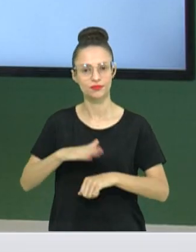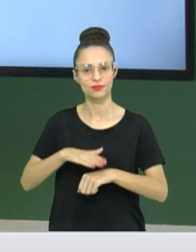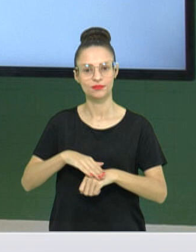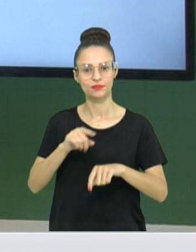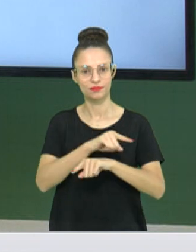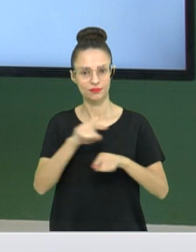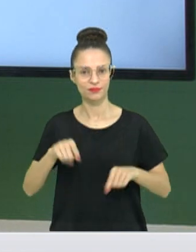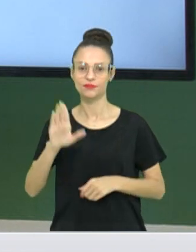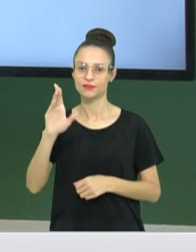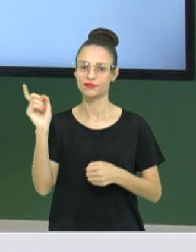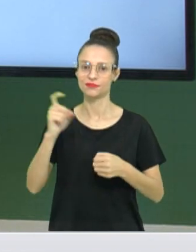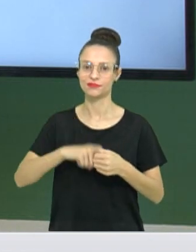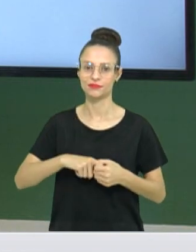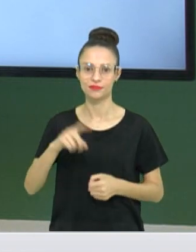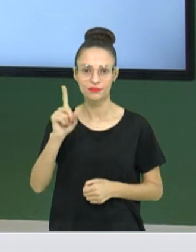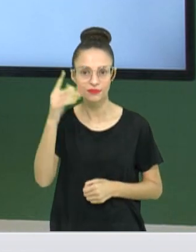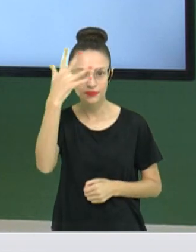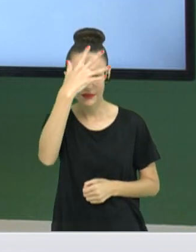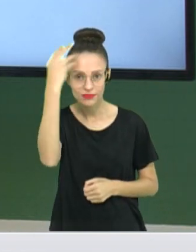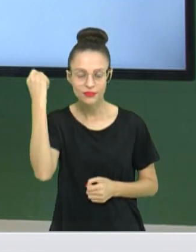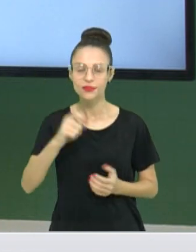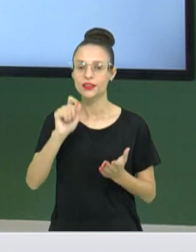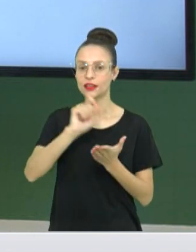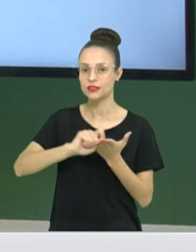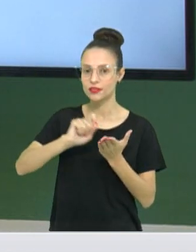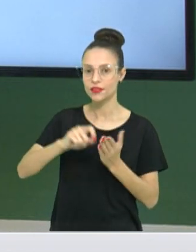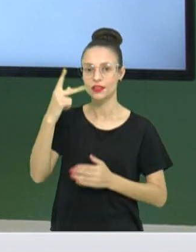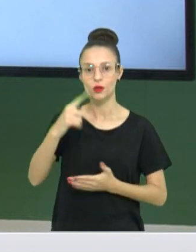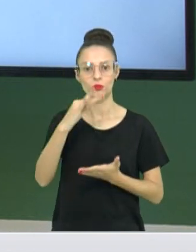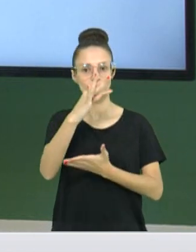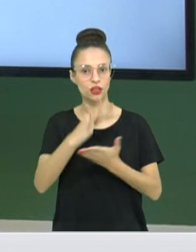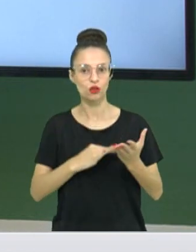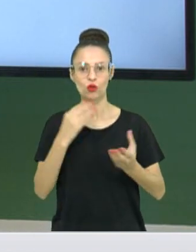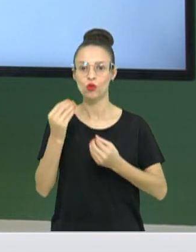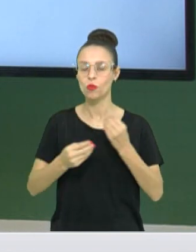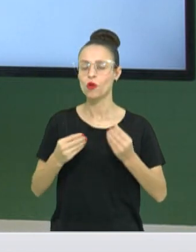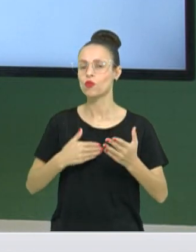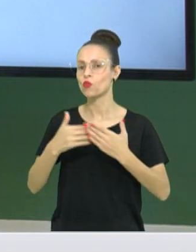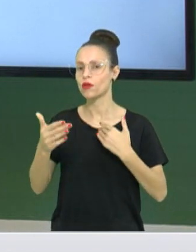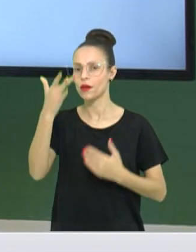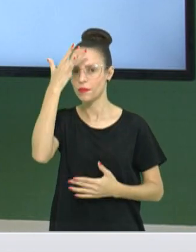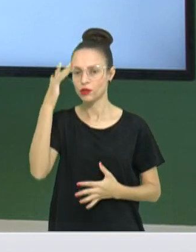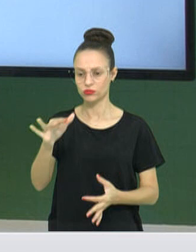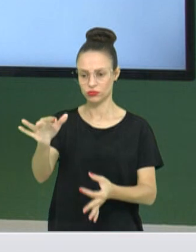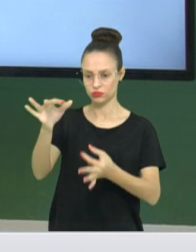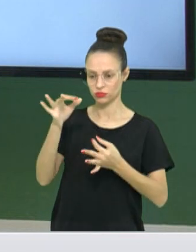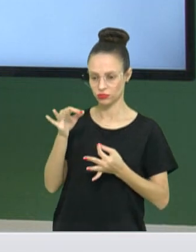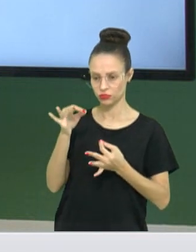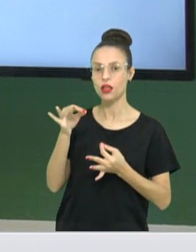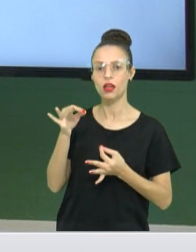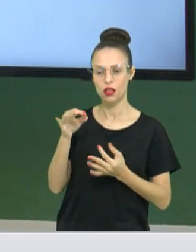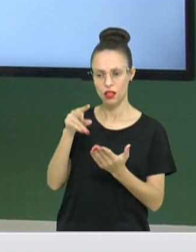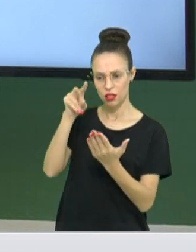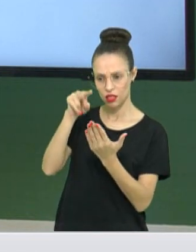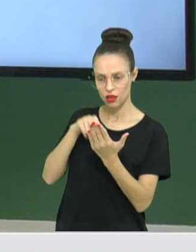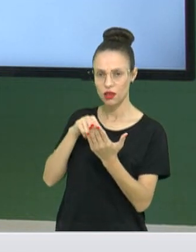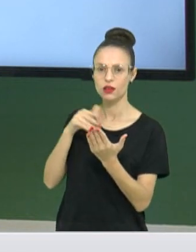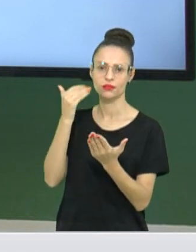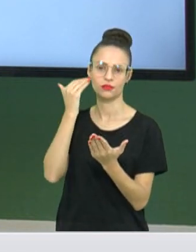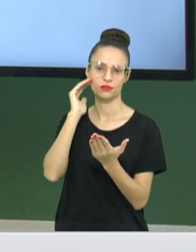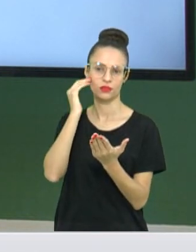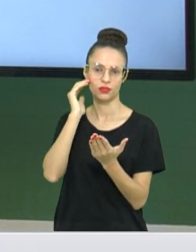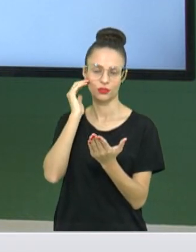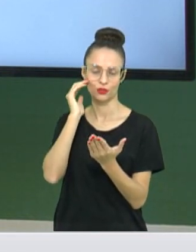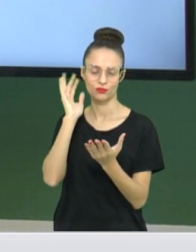para você e eu já volto. Não esqueça de escrever o seu texto de uma forma que qualquer pessoa, ao lê-lo,